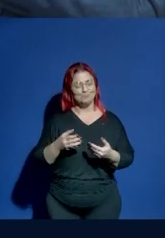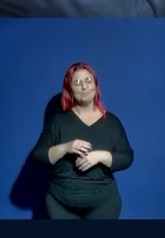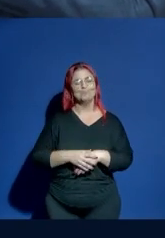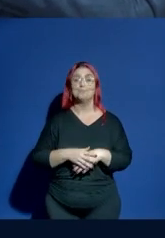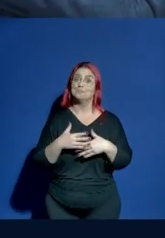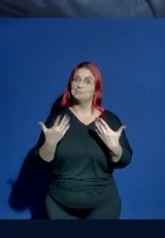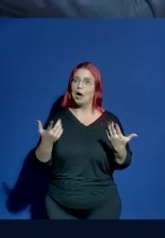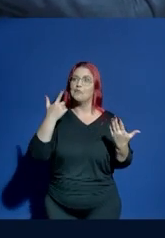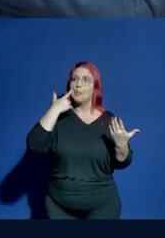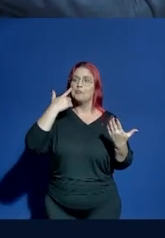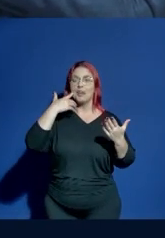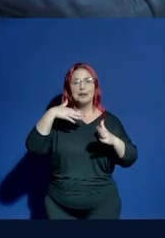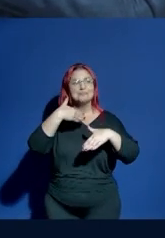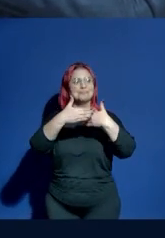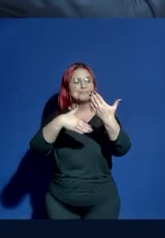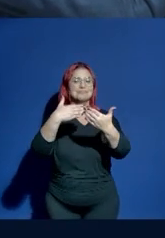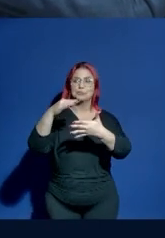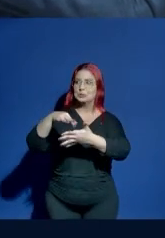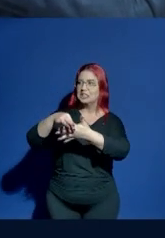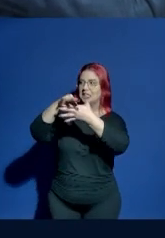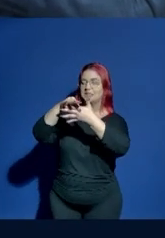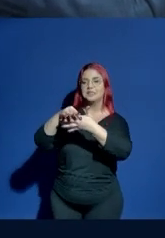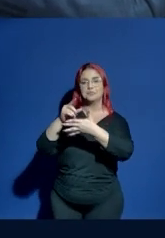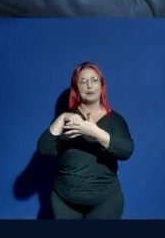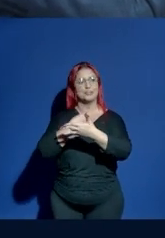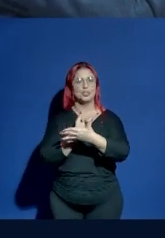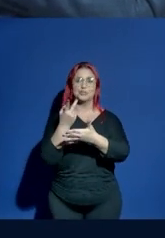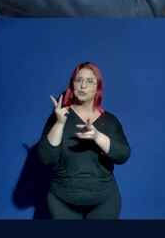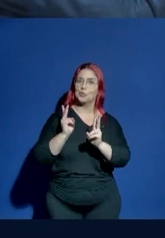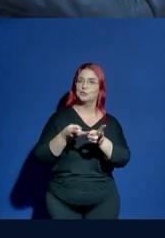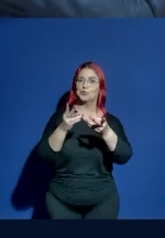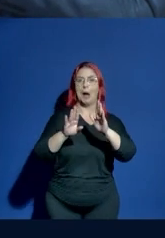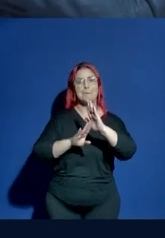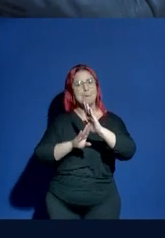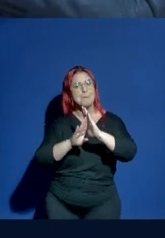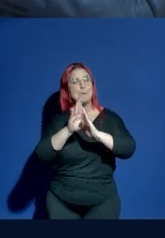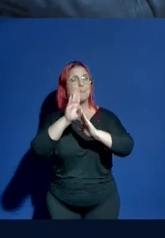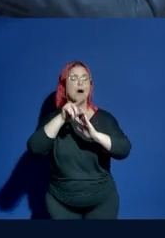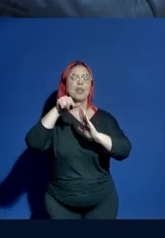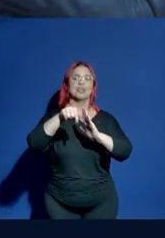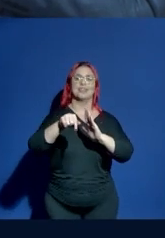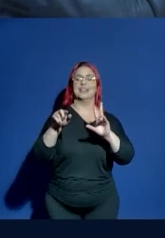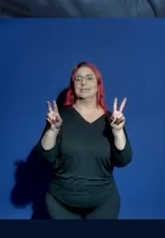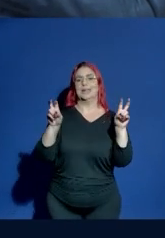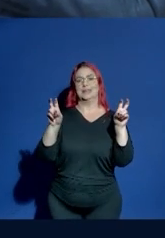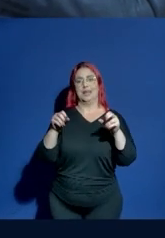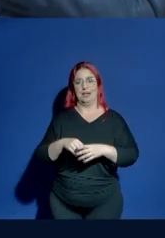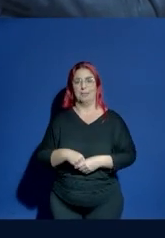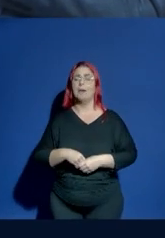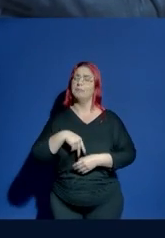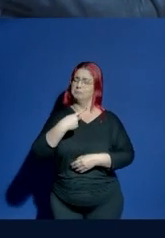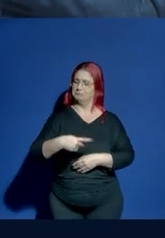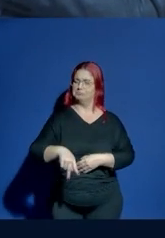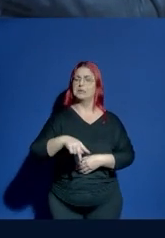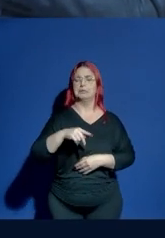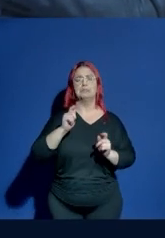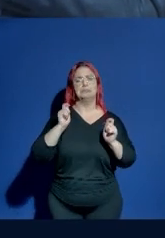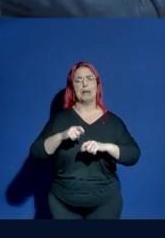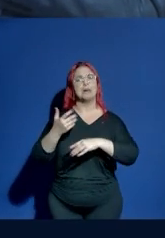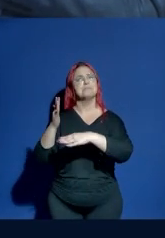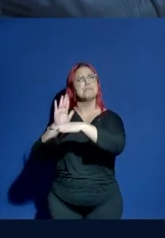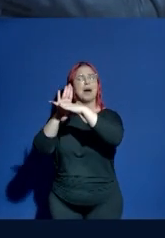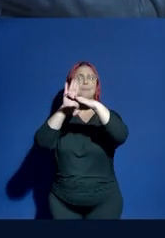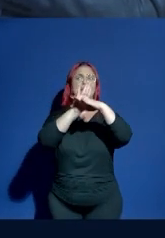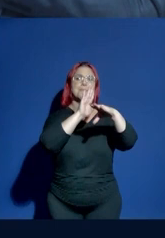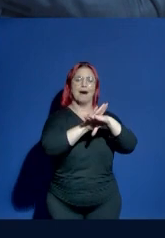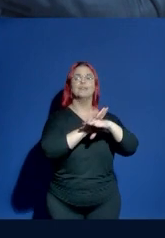a vontade das nossas lideranças para a gente continuar a crescer nessa cadeia que tem muito a contribuir para